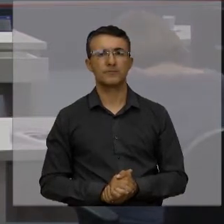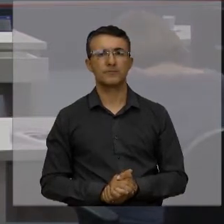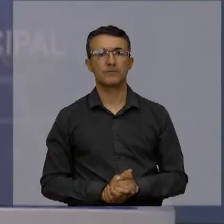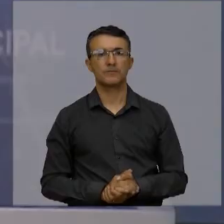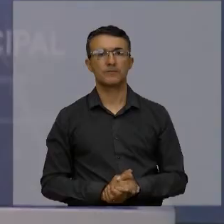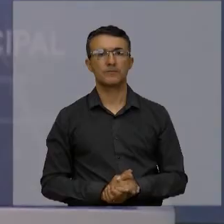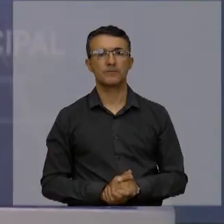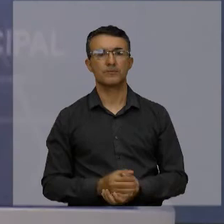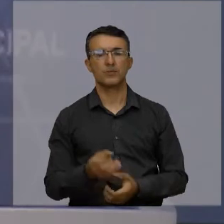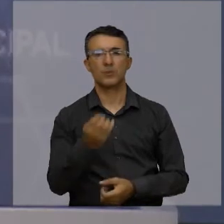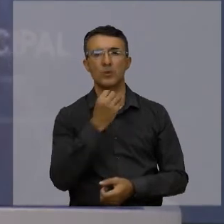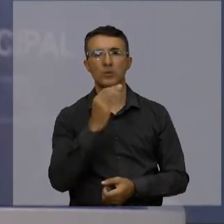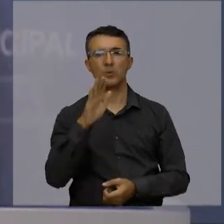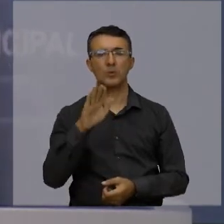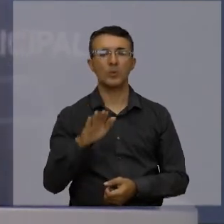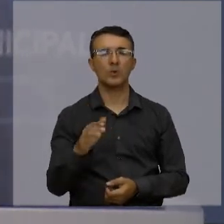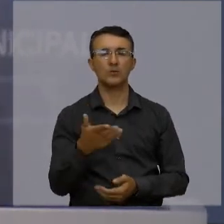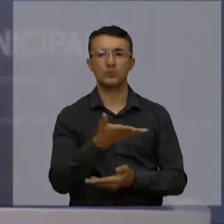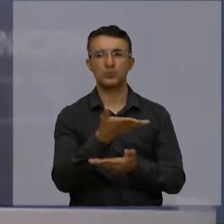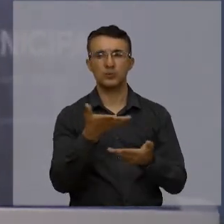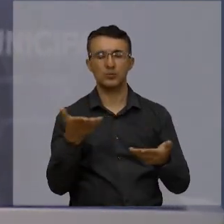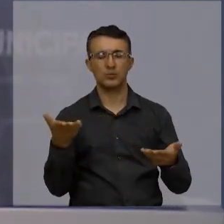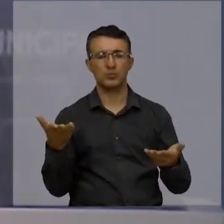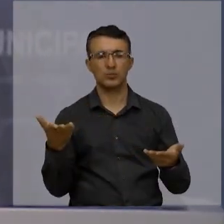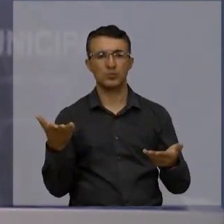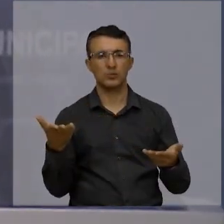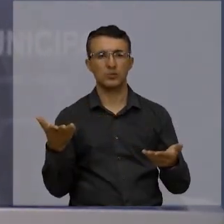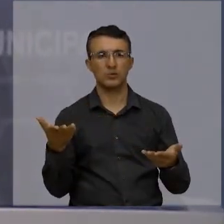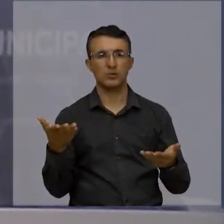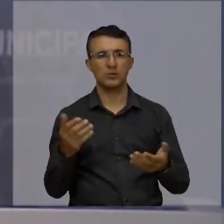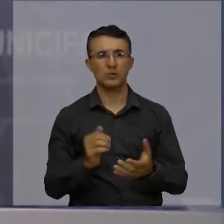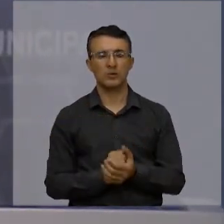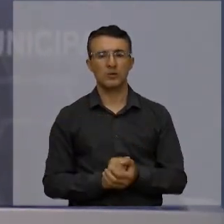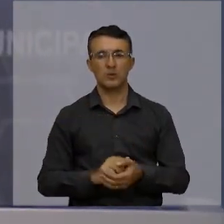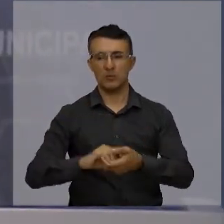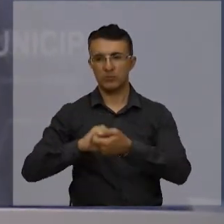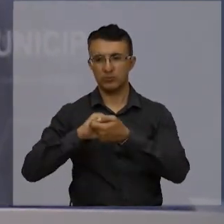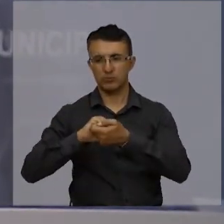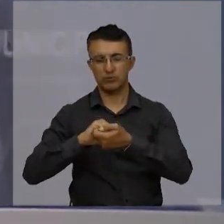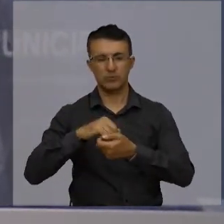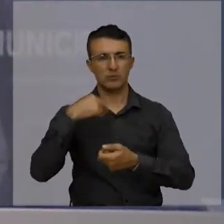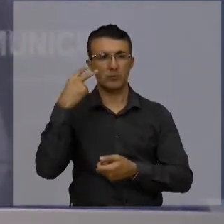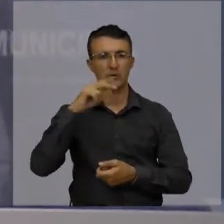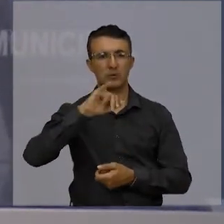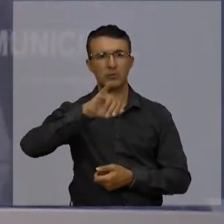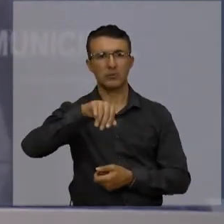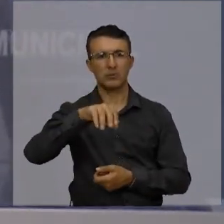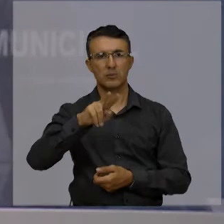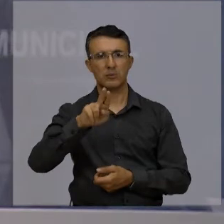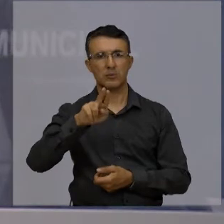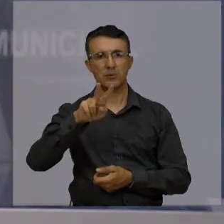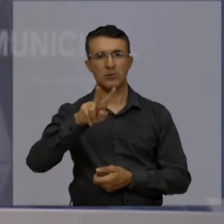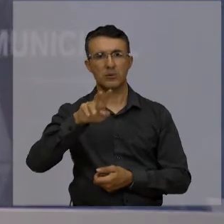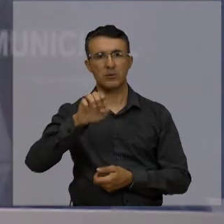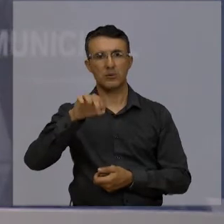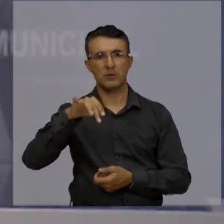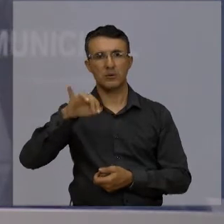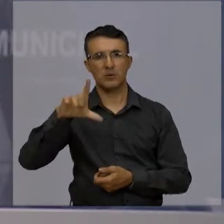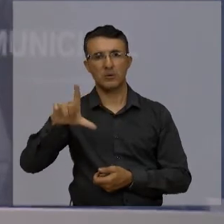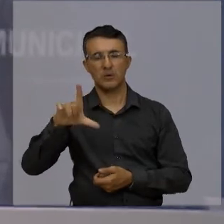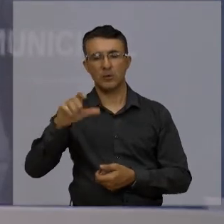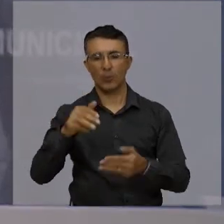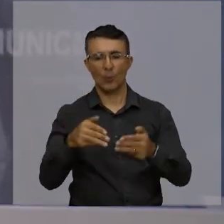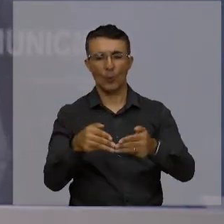Boa tarde a todos novamente. Aqui, parabenizar o vereador Juvenil pela moção aqui, ao Osiris